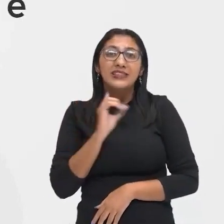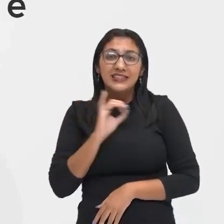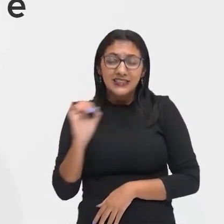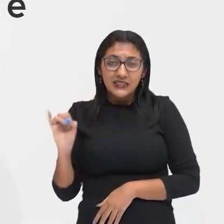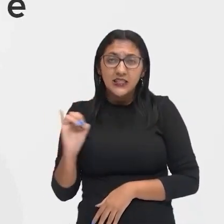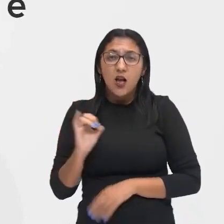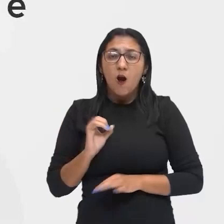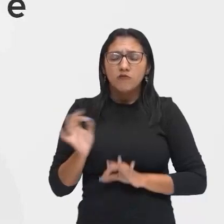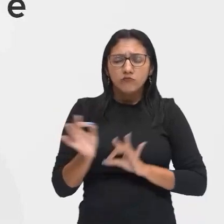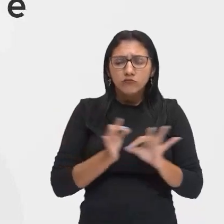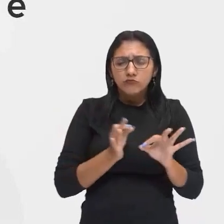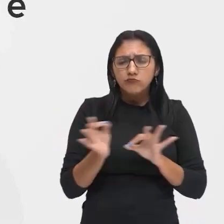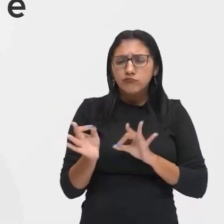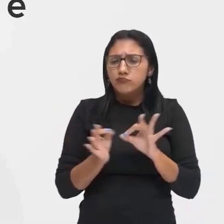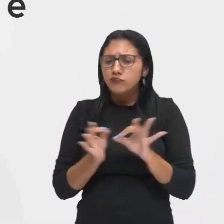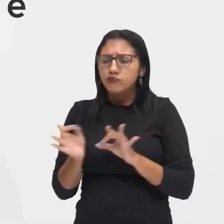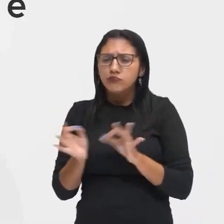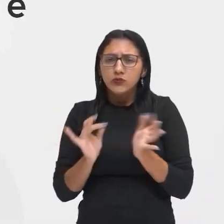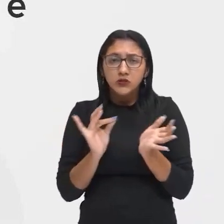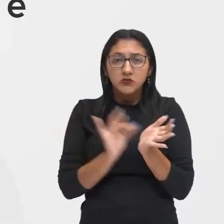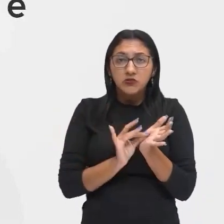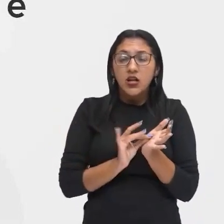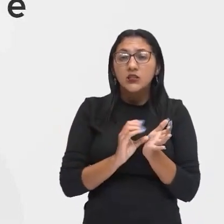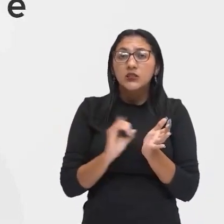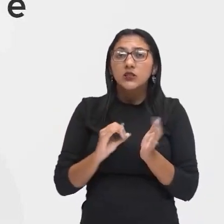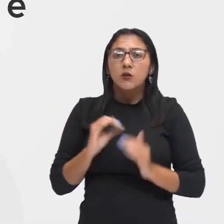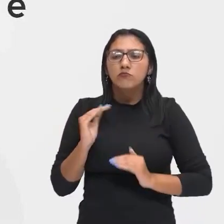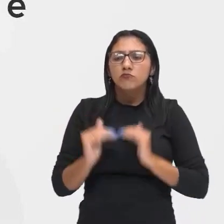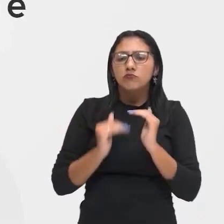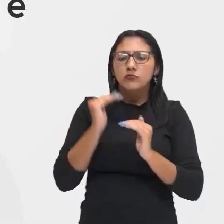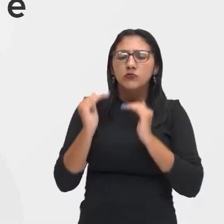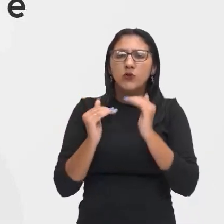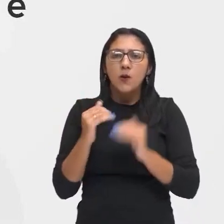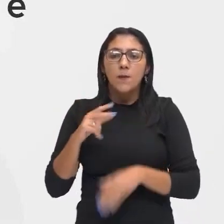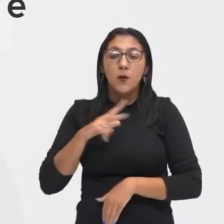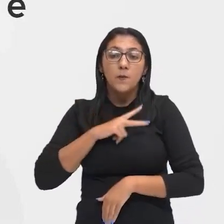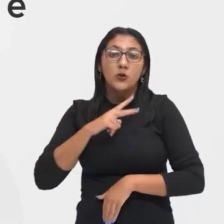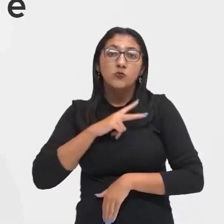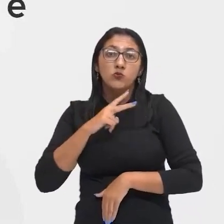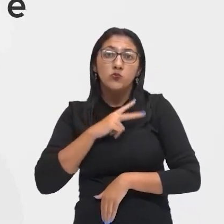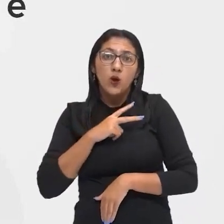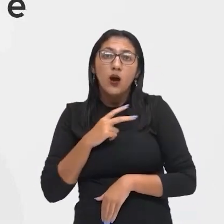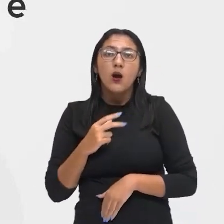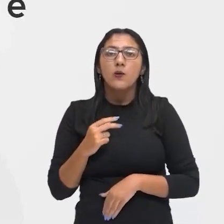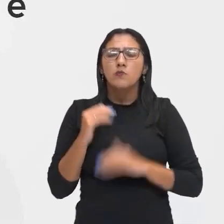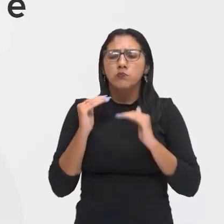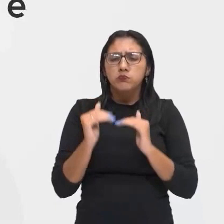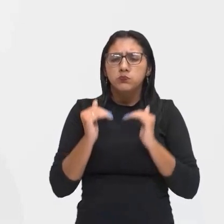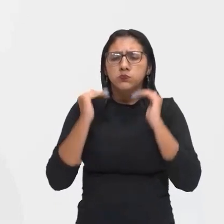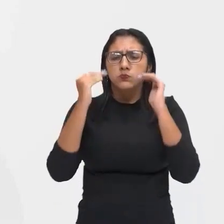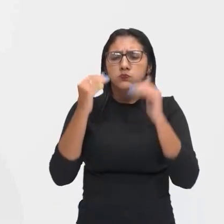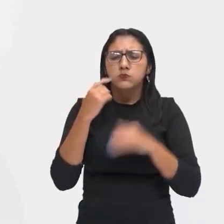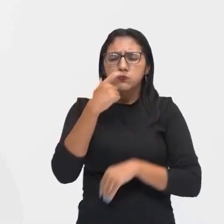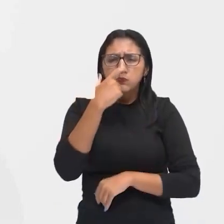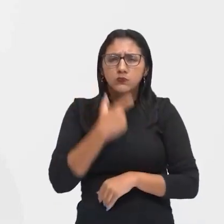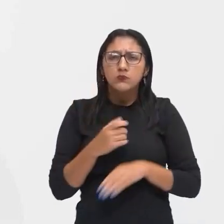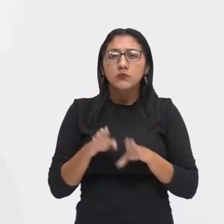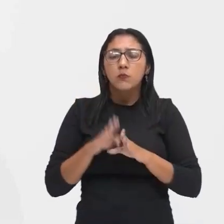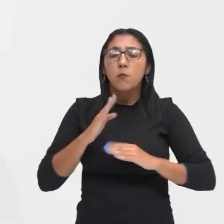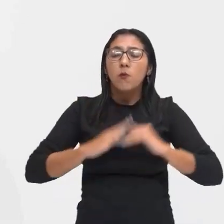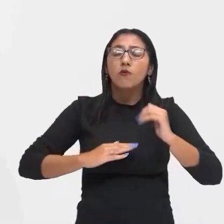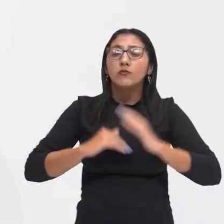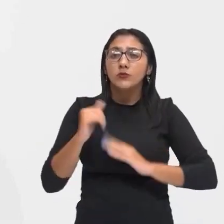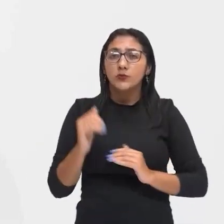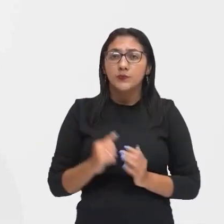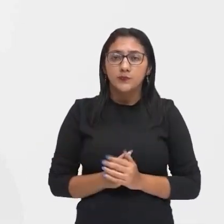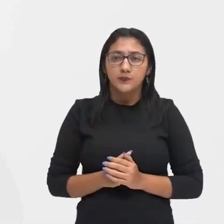usadas para o desenvolvimento pessoal, educacional e profissional. Por isso, é